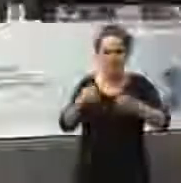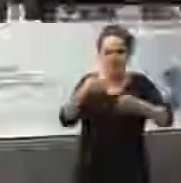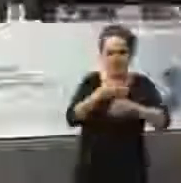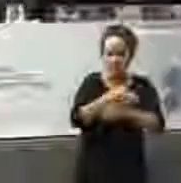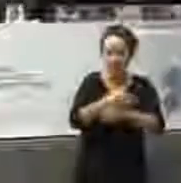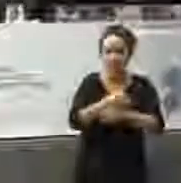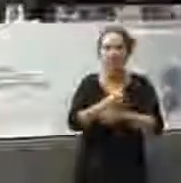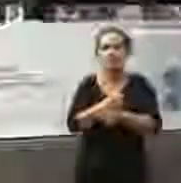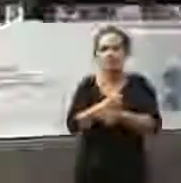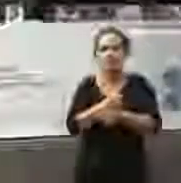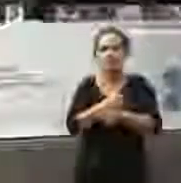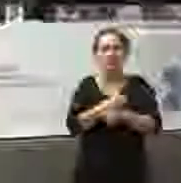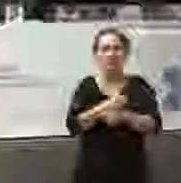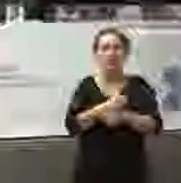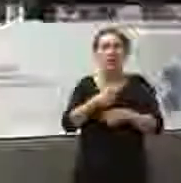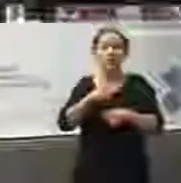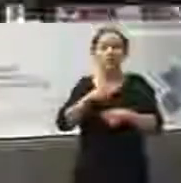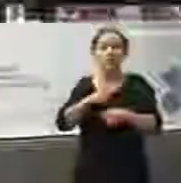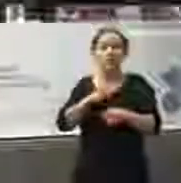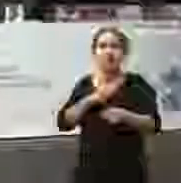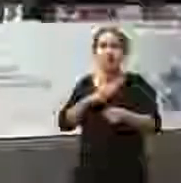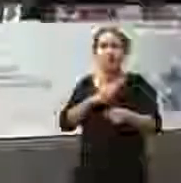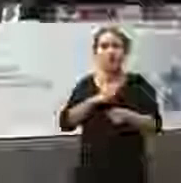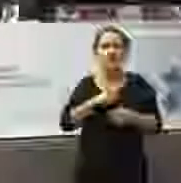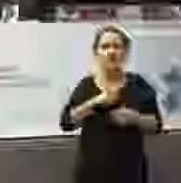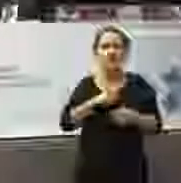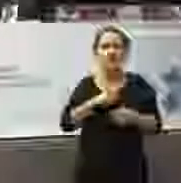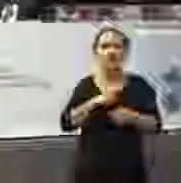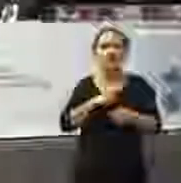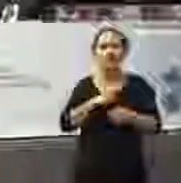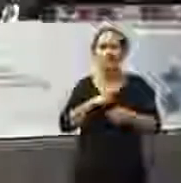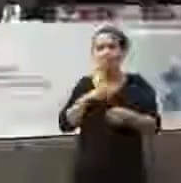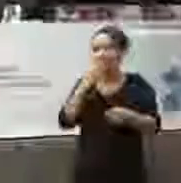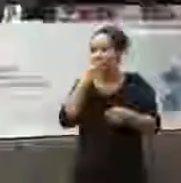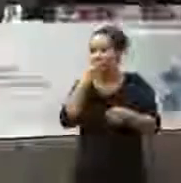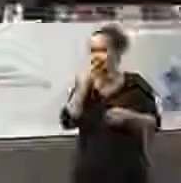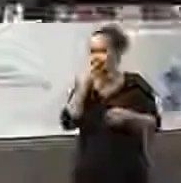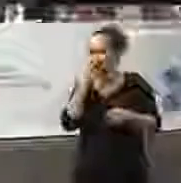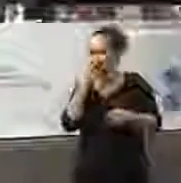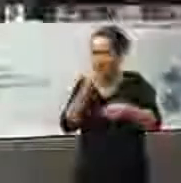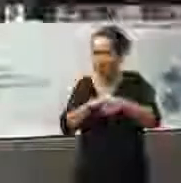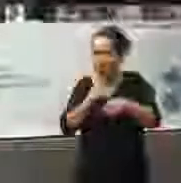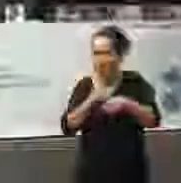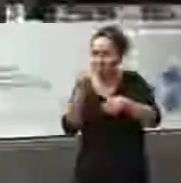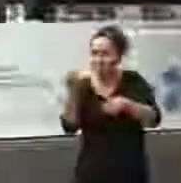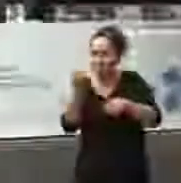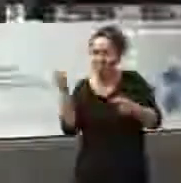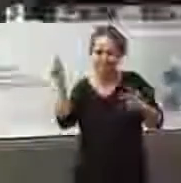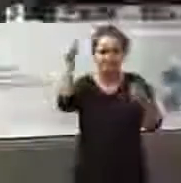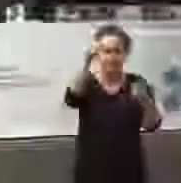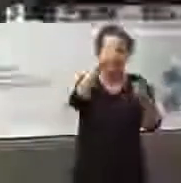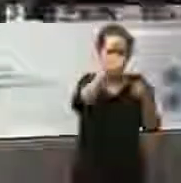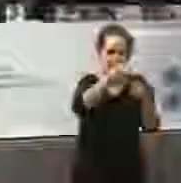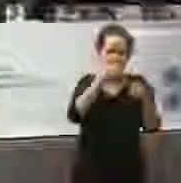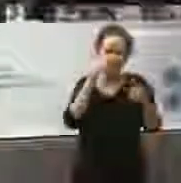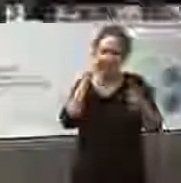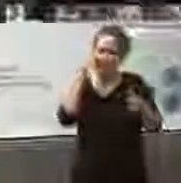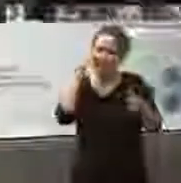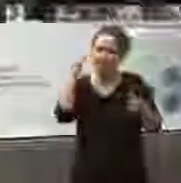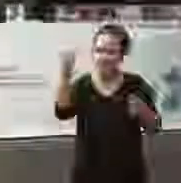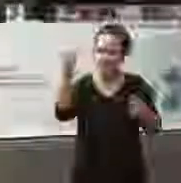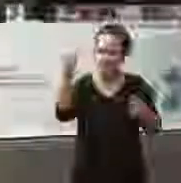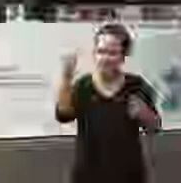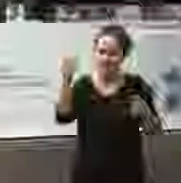à assistência ela tem como é aspecto fundamental como objetivo primordial o acesso foi com